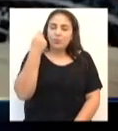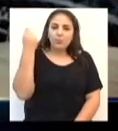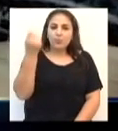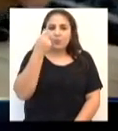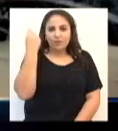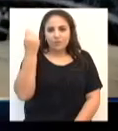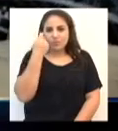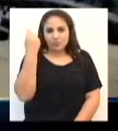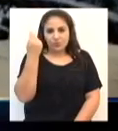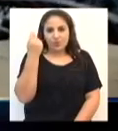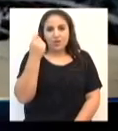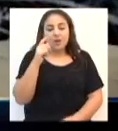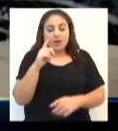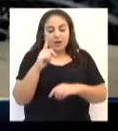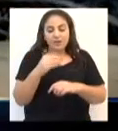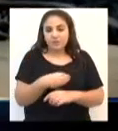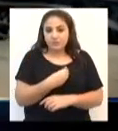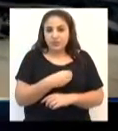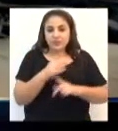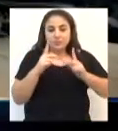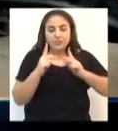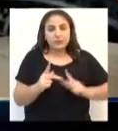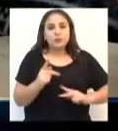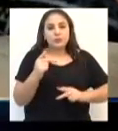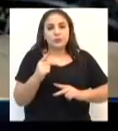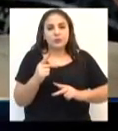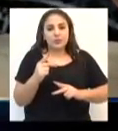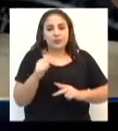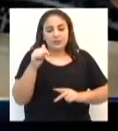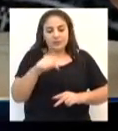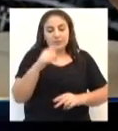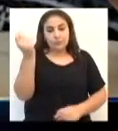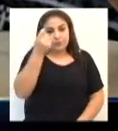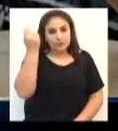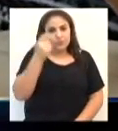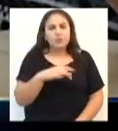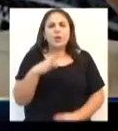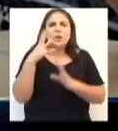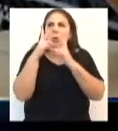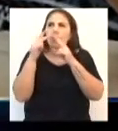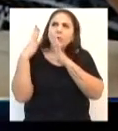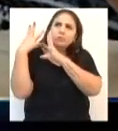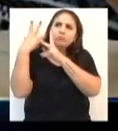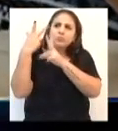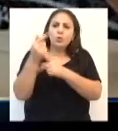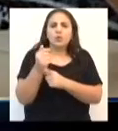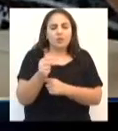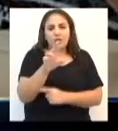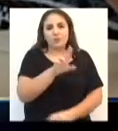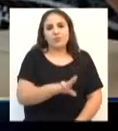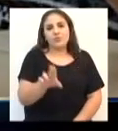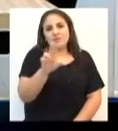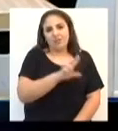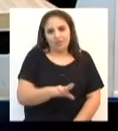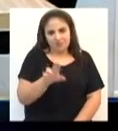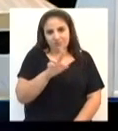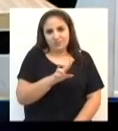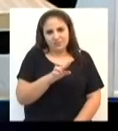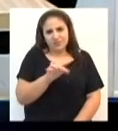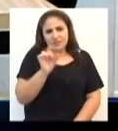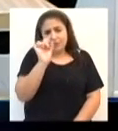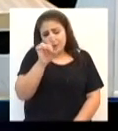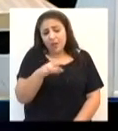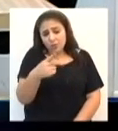vida do povo rio-grandense no Sul, com a história universal. Quer dizer, tu também és